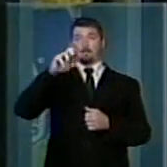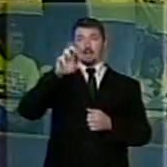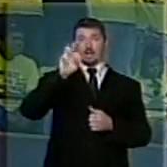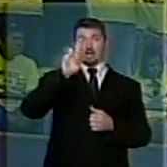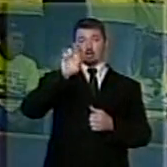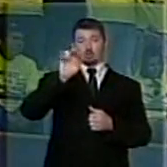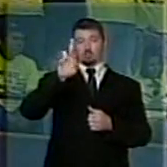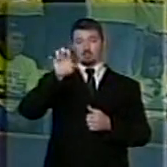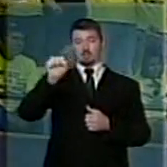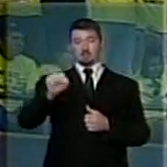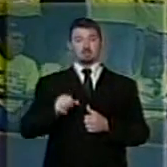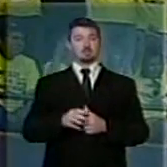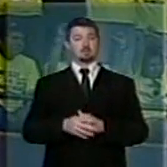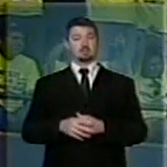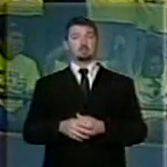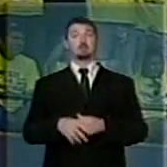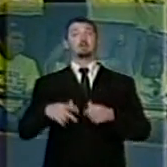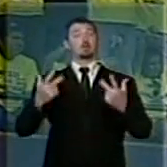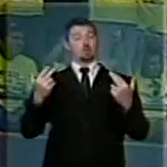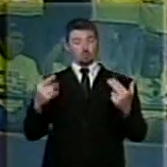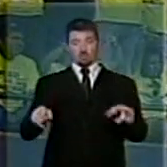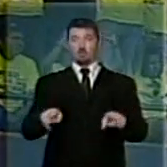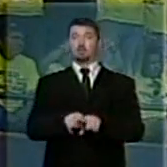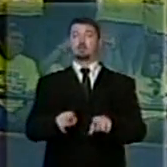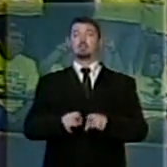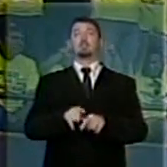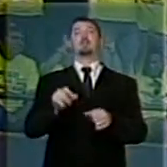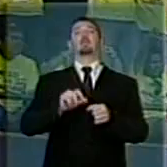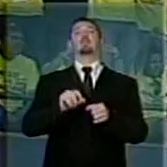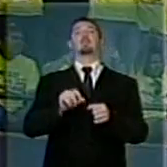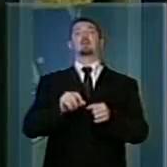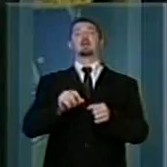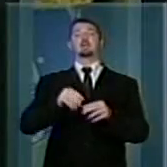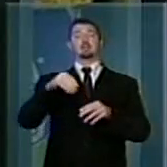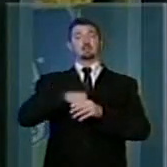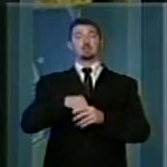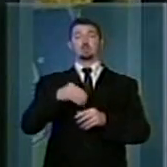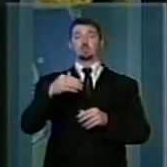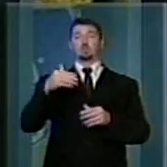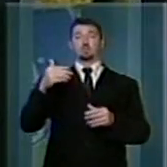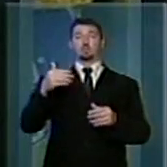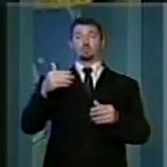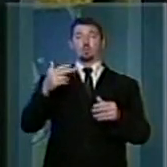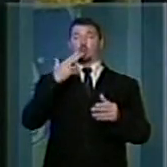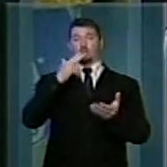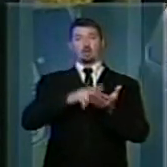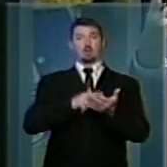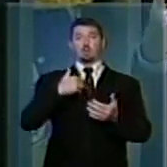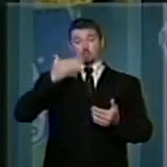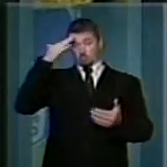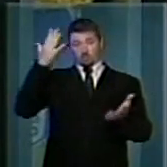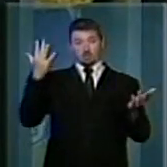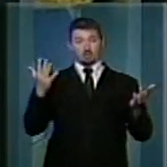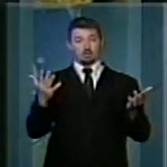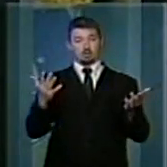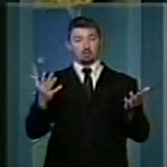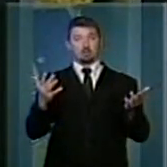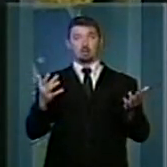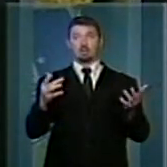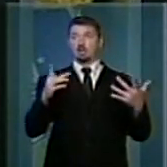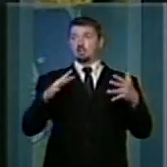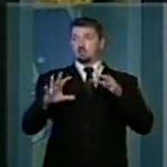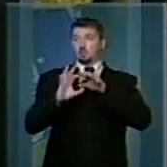Petrobras, assim se faz e se fará nos Correios. Por isso que eu não entendo esta